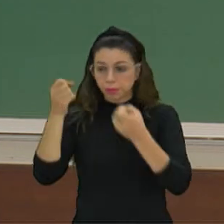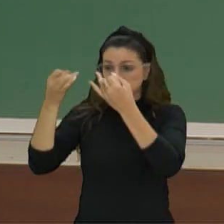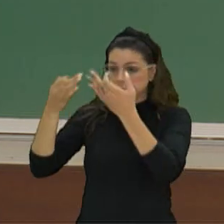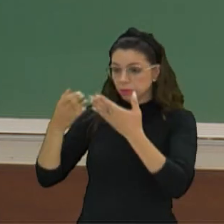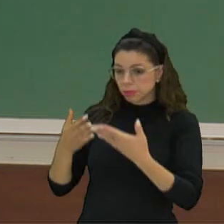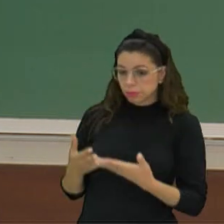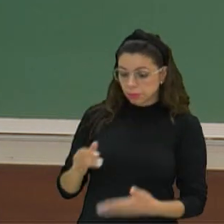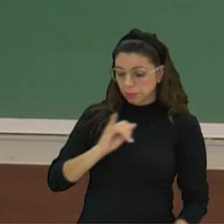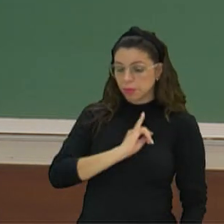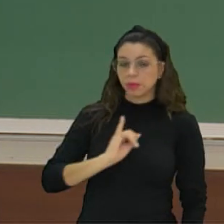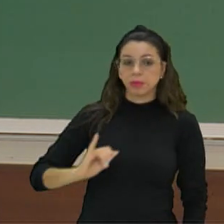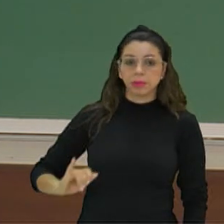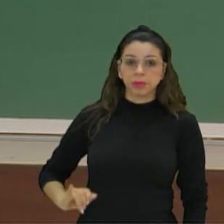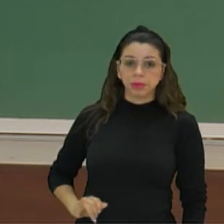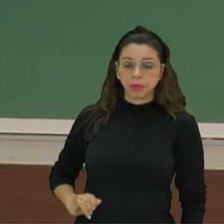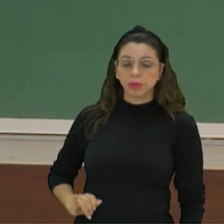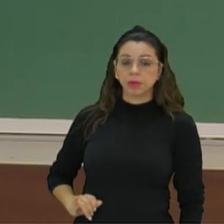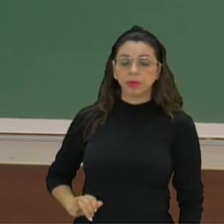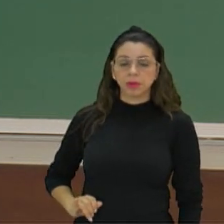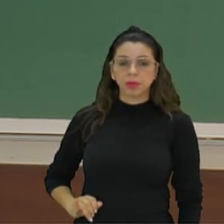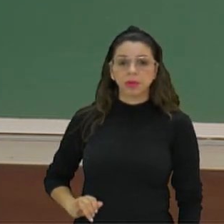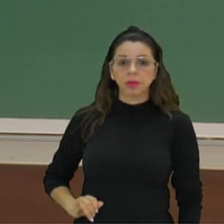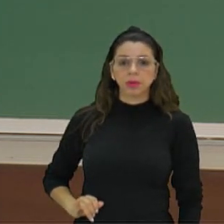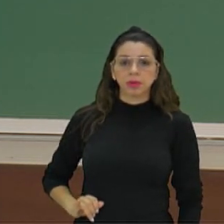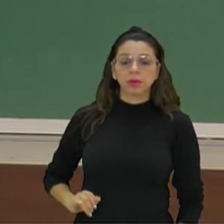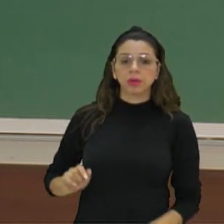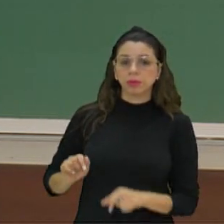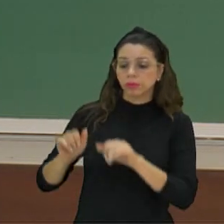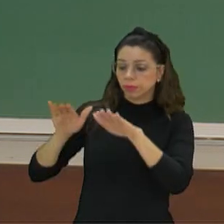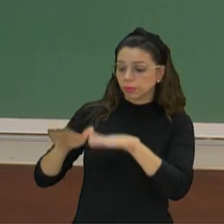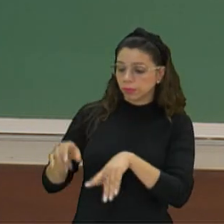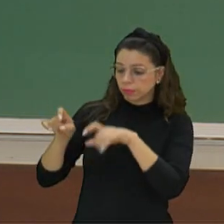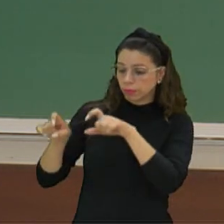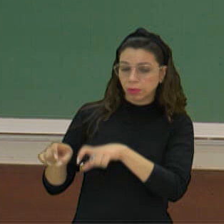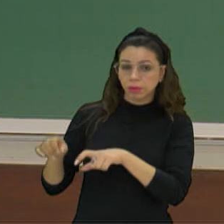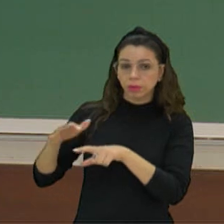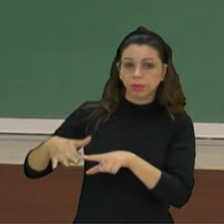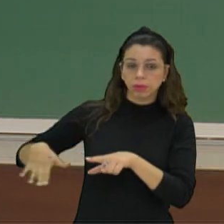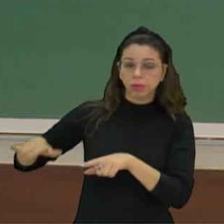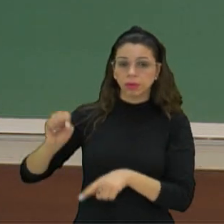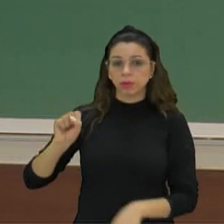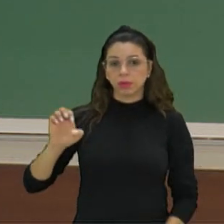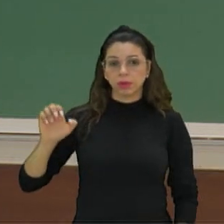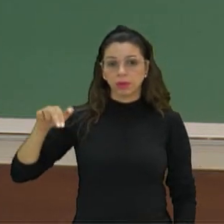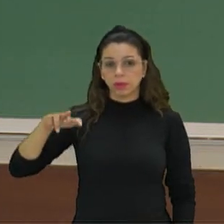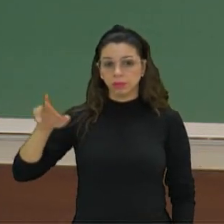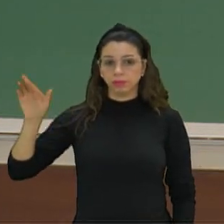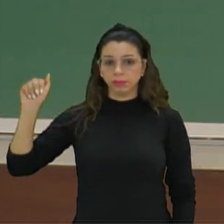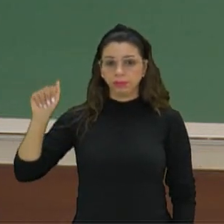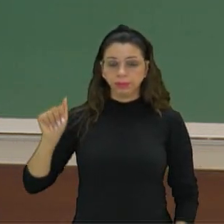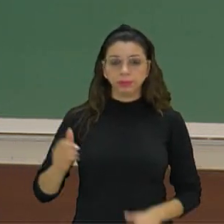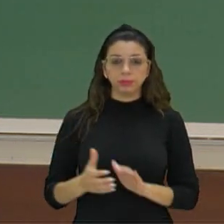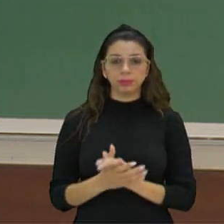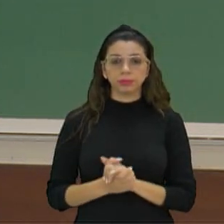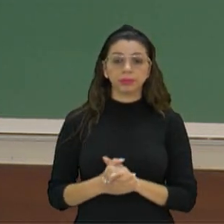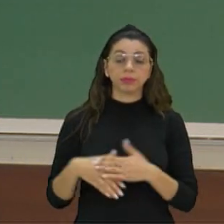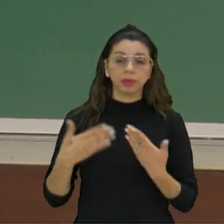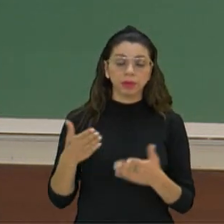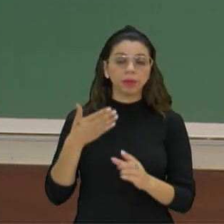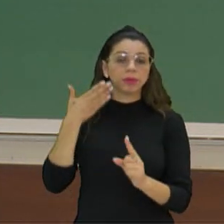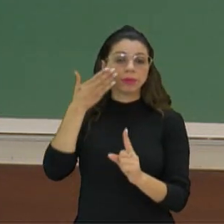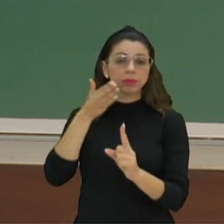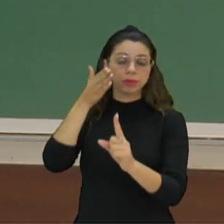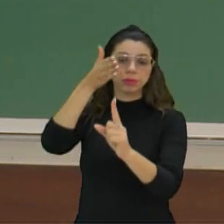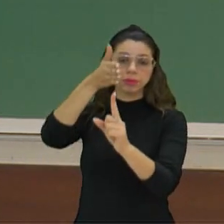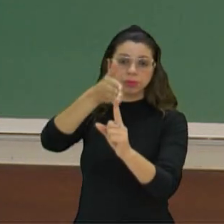imperador tinha ficado numa fazenda na região serrana. Ou seja, no discurso direto, o verbo estava